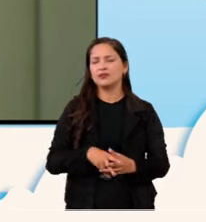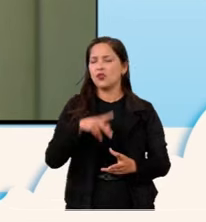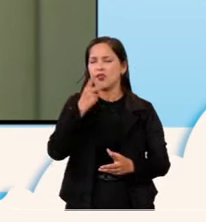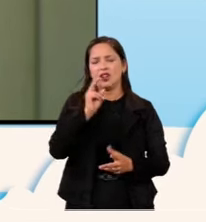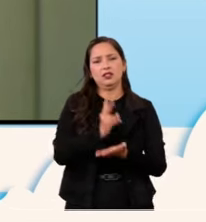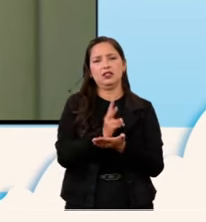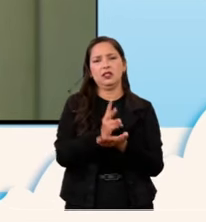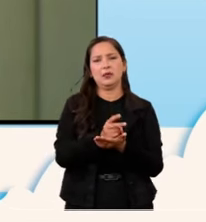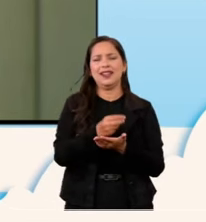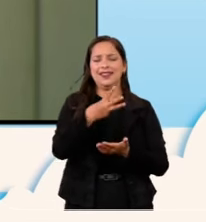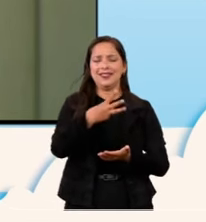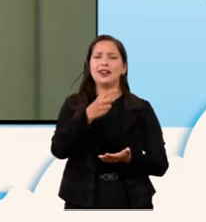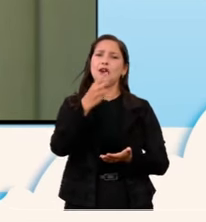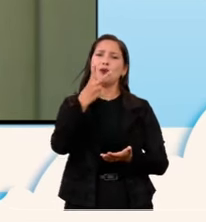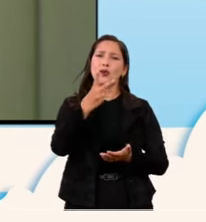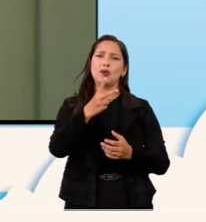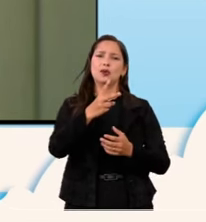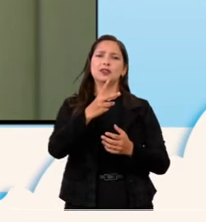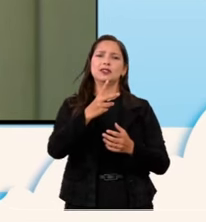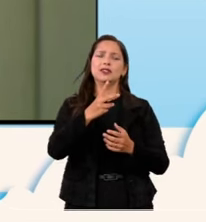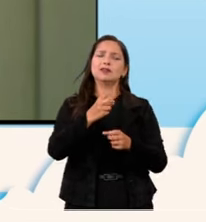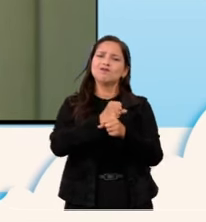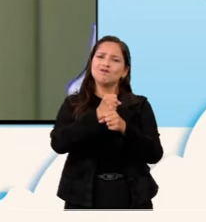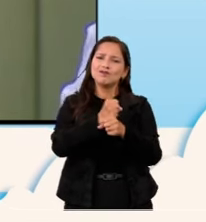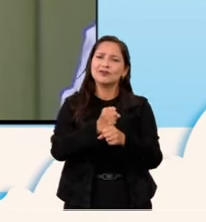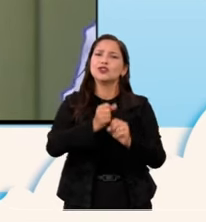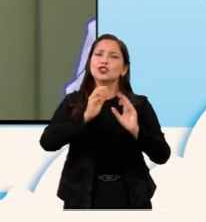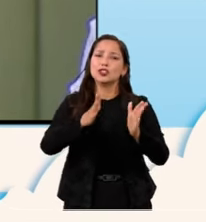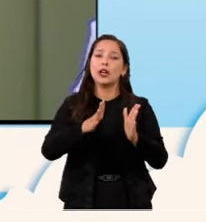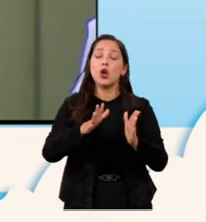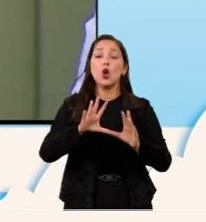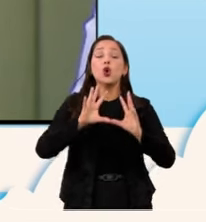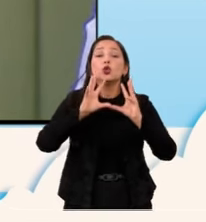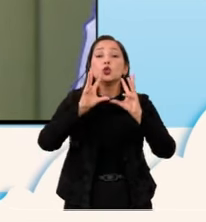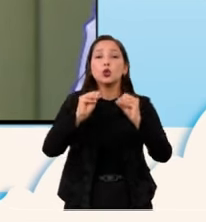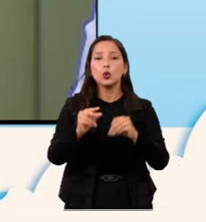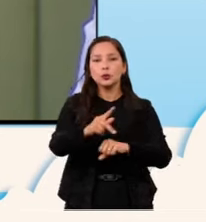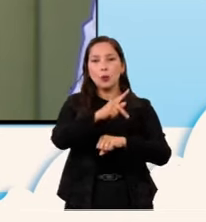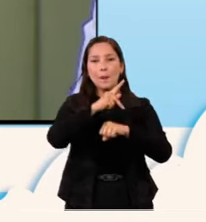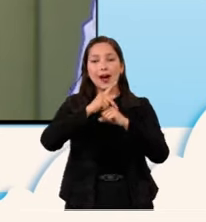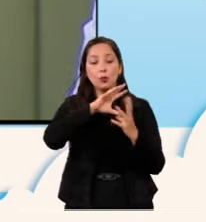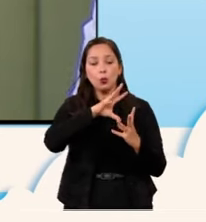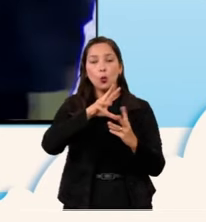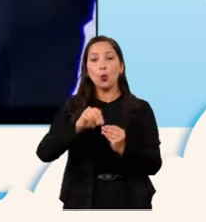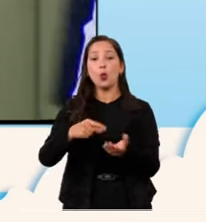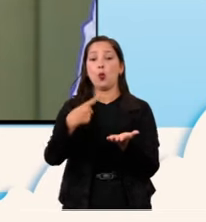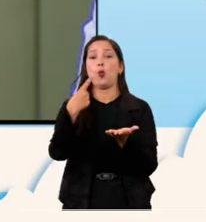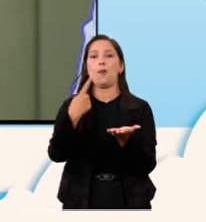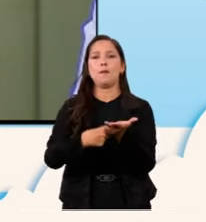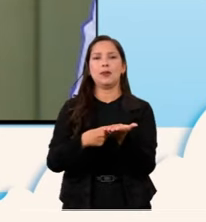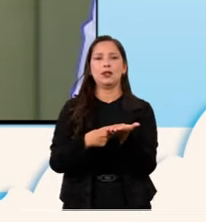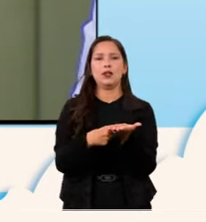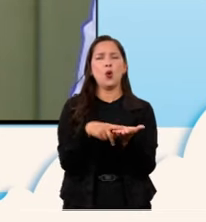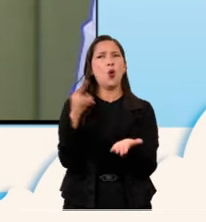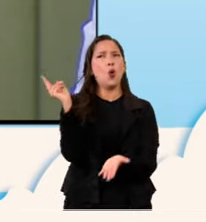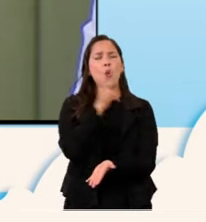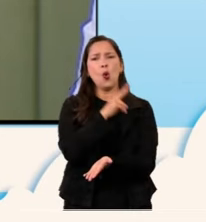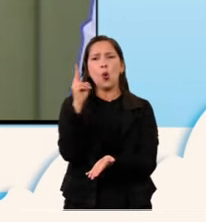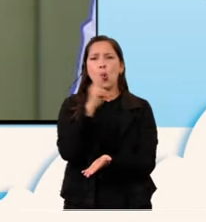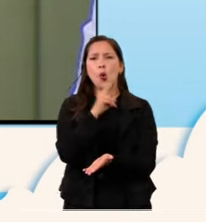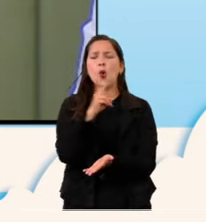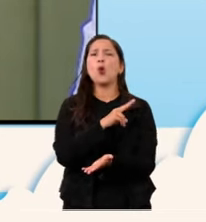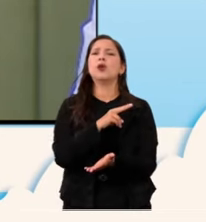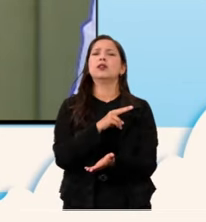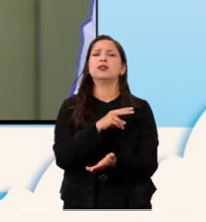todos os países do mundo concordaram com a urgência da